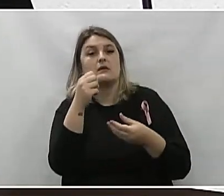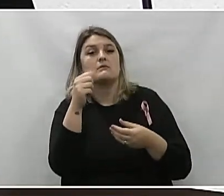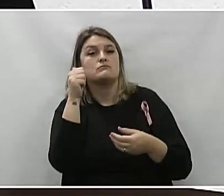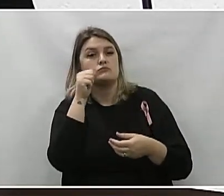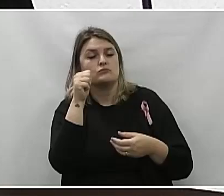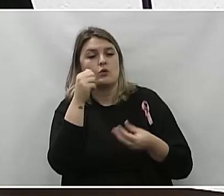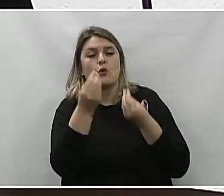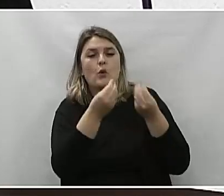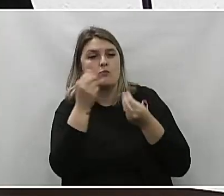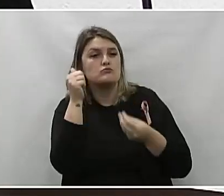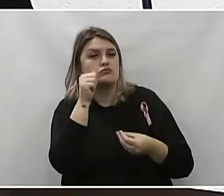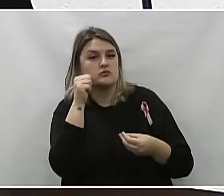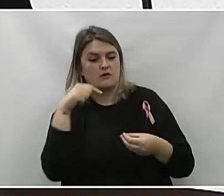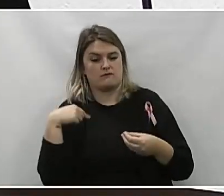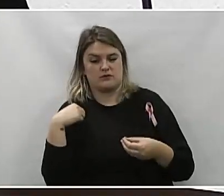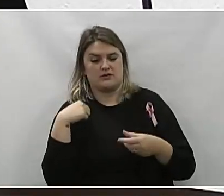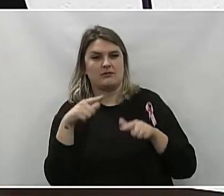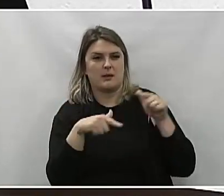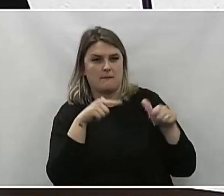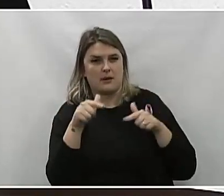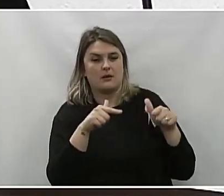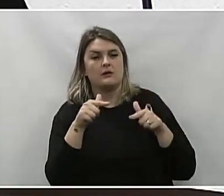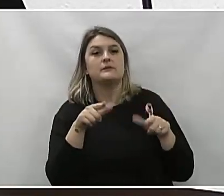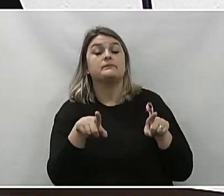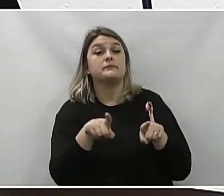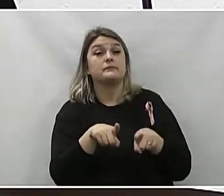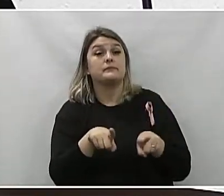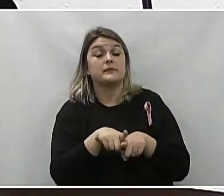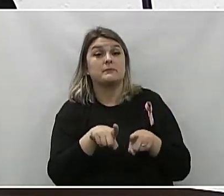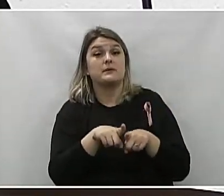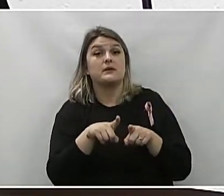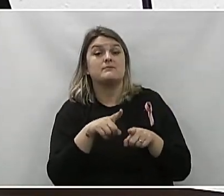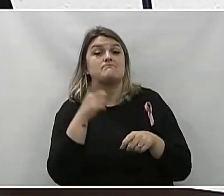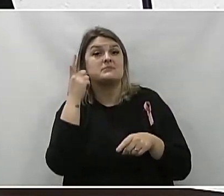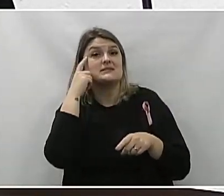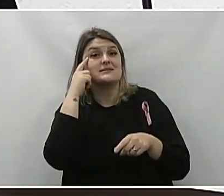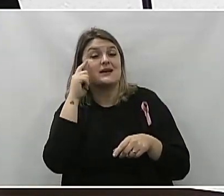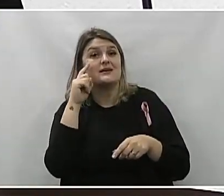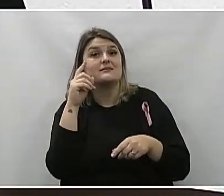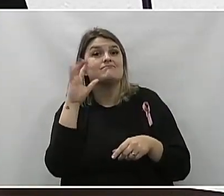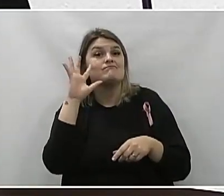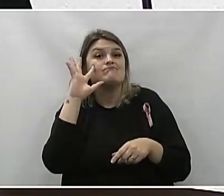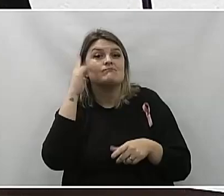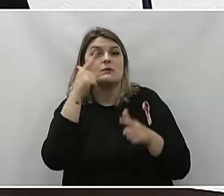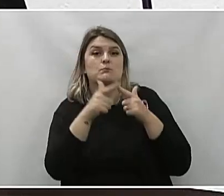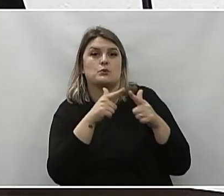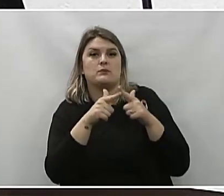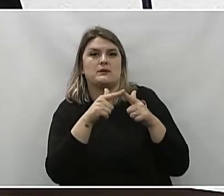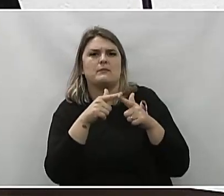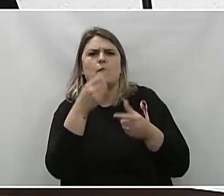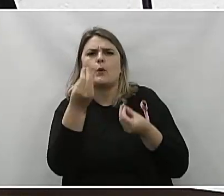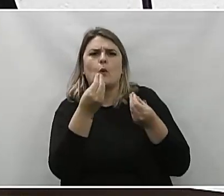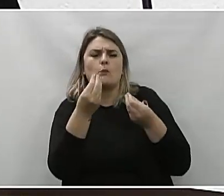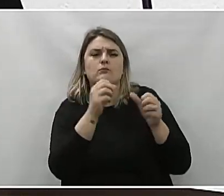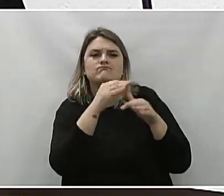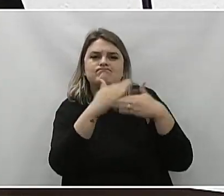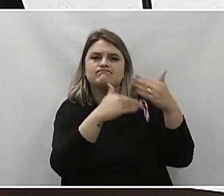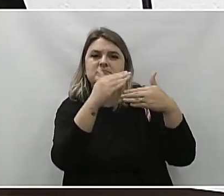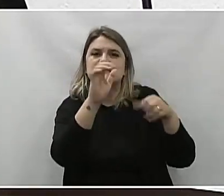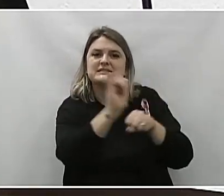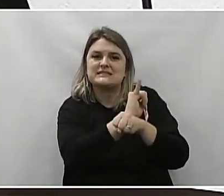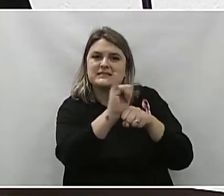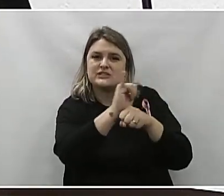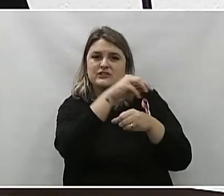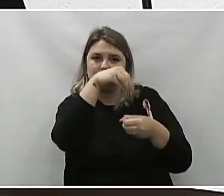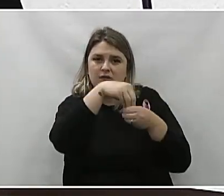as voluntárias da rede feminina de trazer essa solução e situação melhorada dentro dos seus municípios nós tivemos